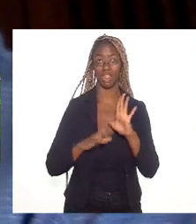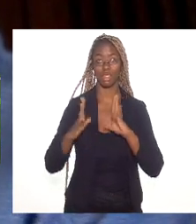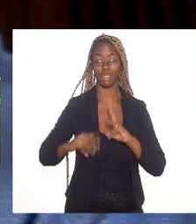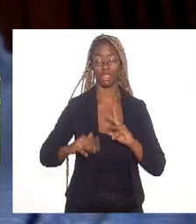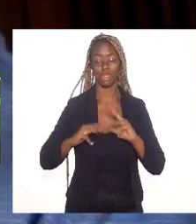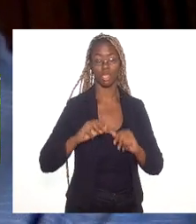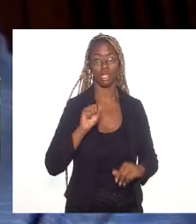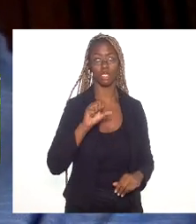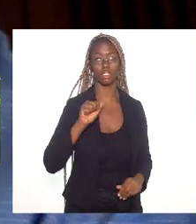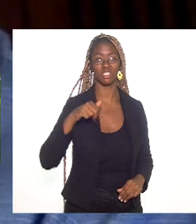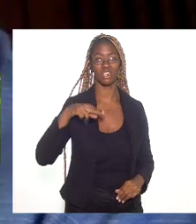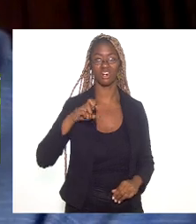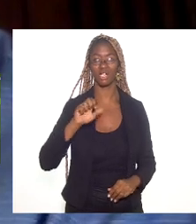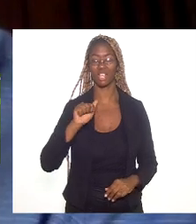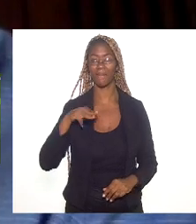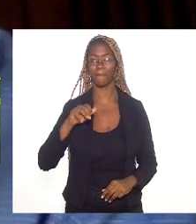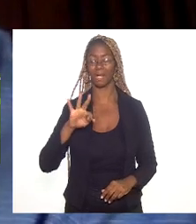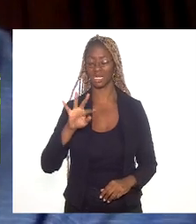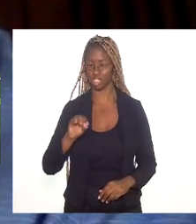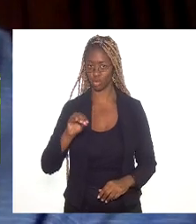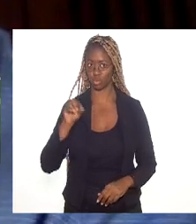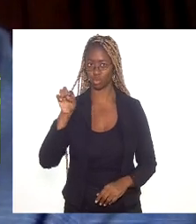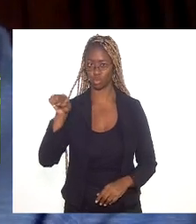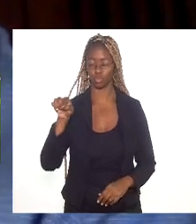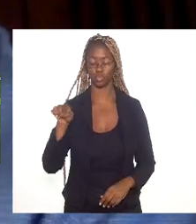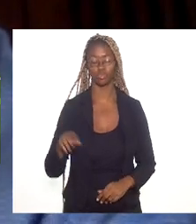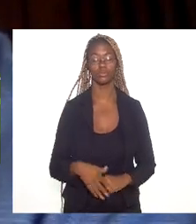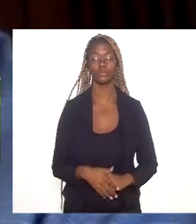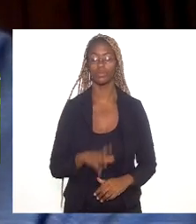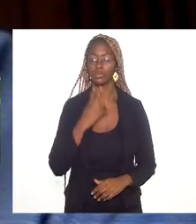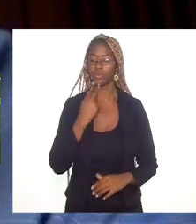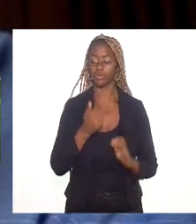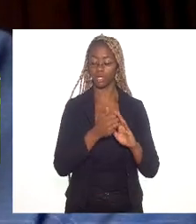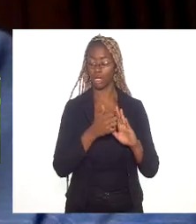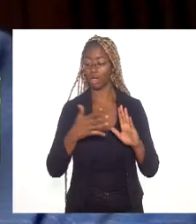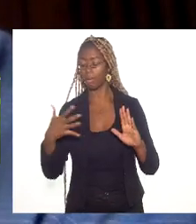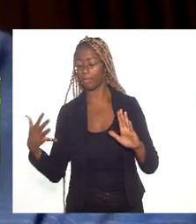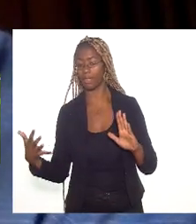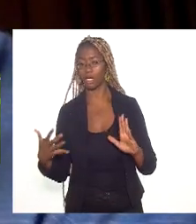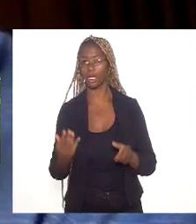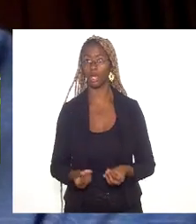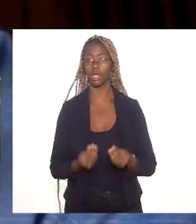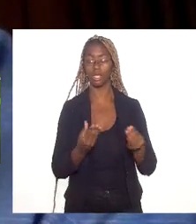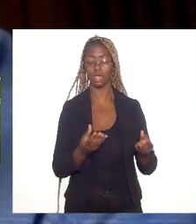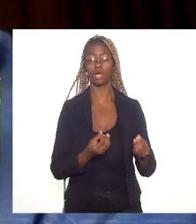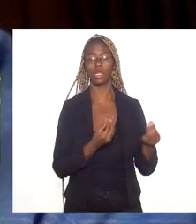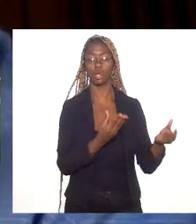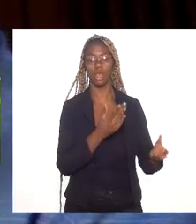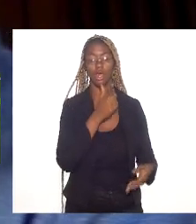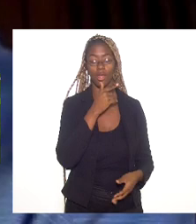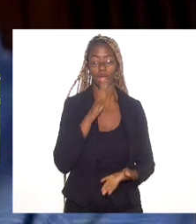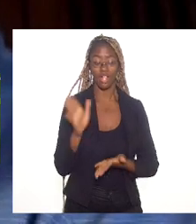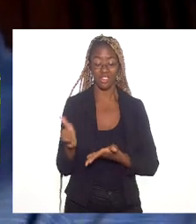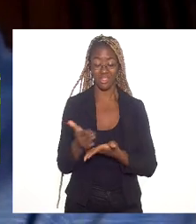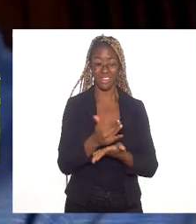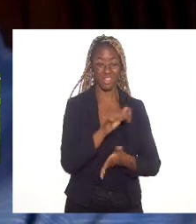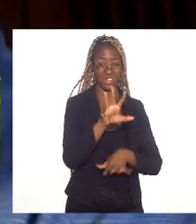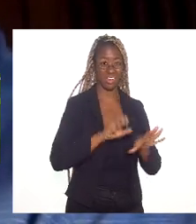marco legal do saneamento, propõe ampliar o fornecimento da água 99% e de coleta também. Eu queria